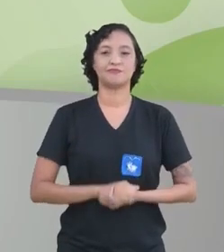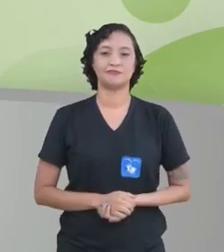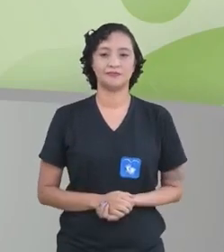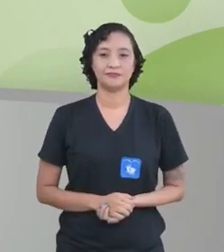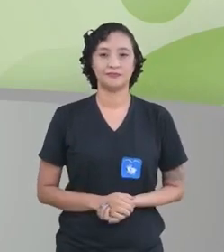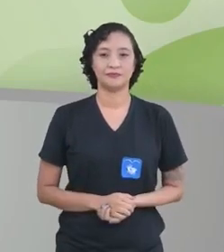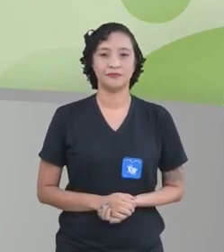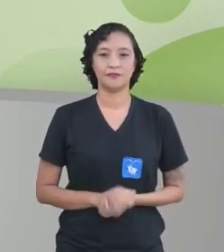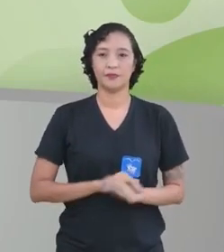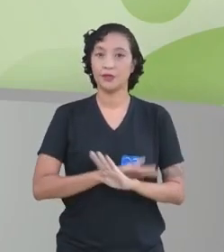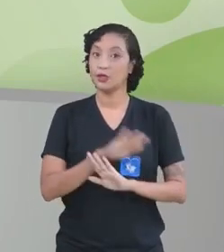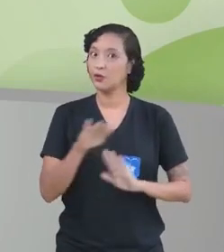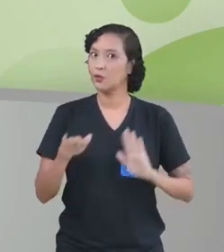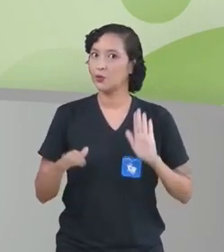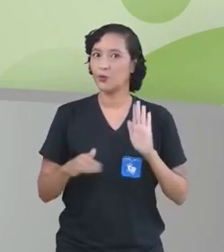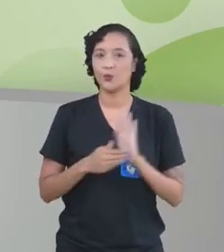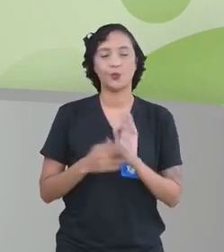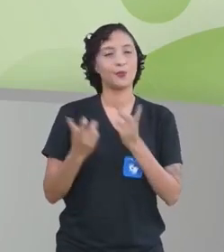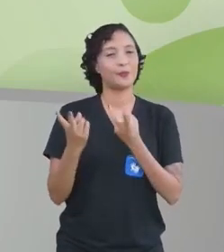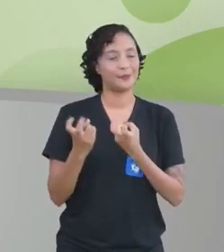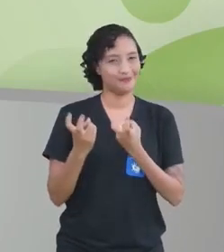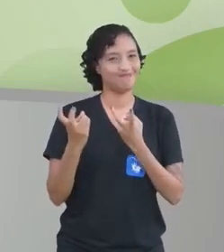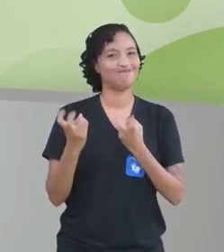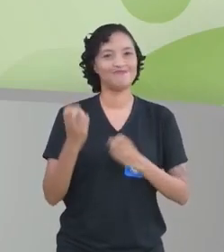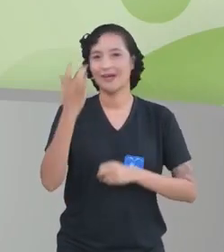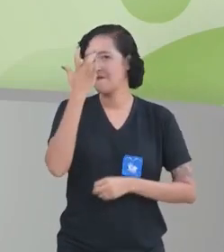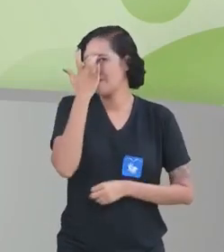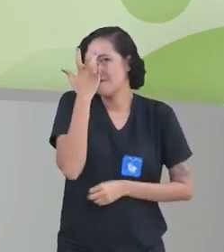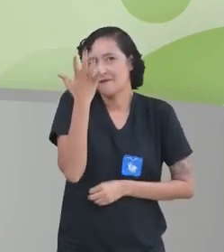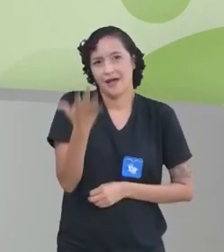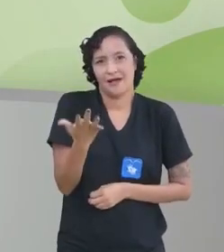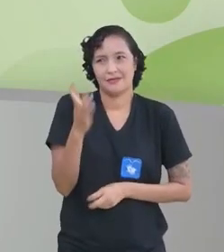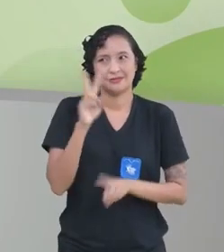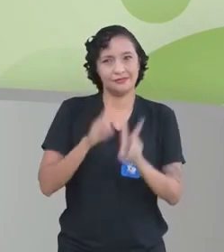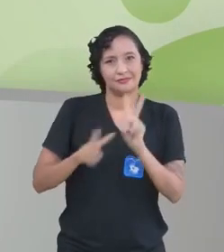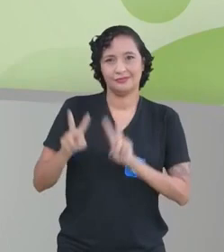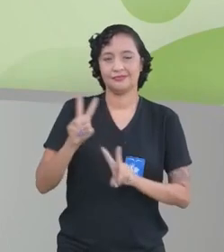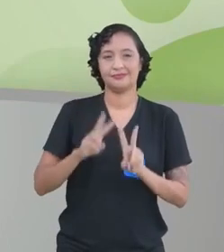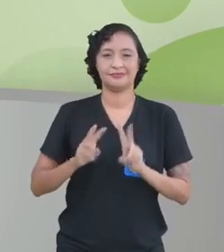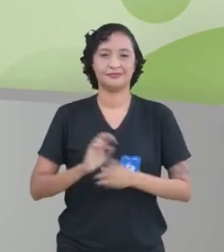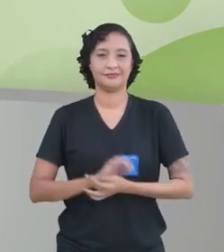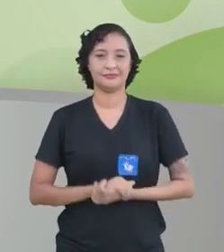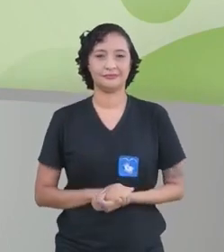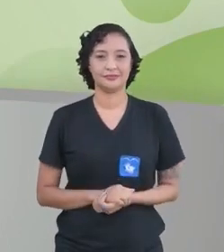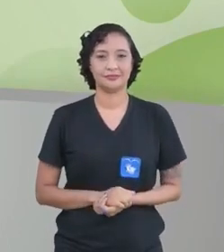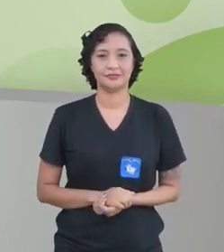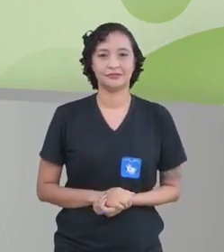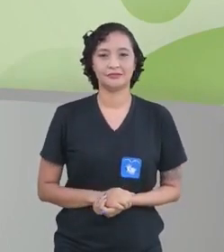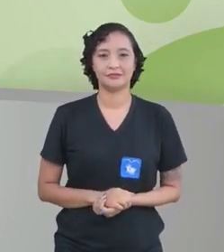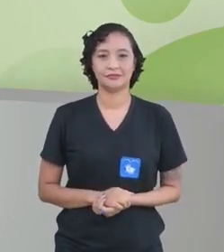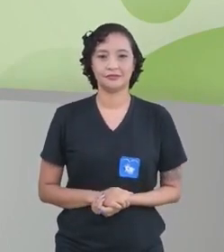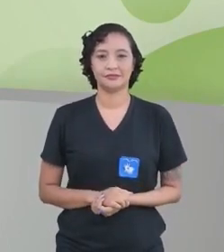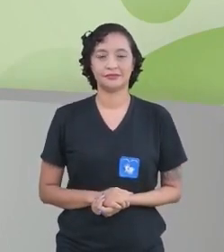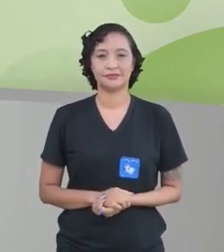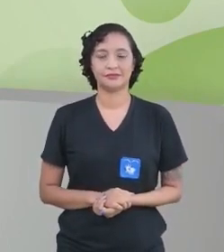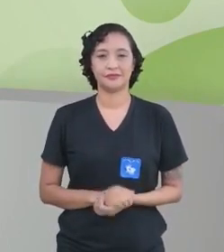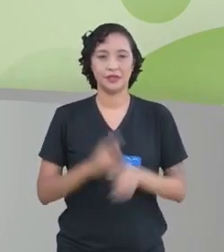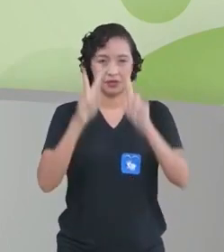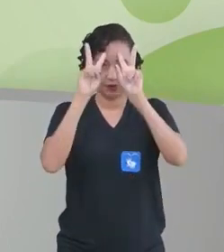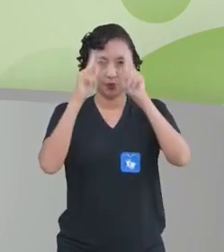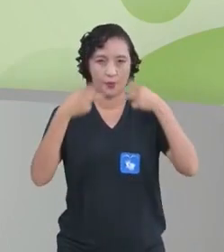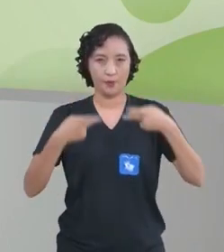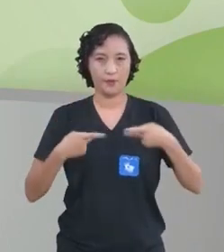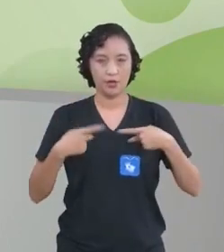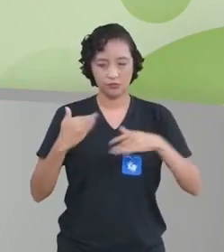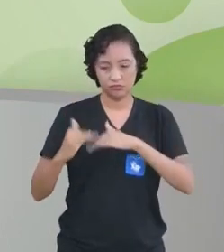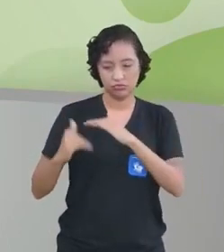tudo é muito visível, é muito fácil observar, tá bom? Nas fases do desenvolvimento humano,